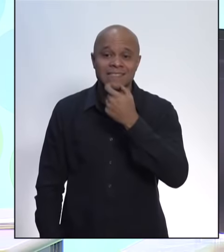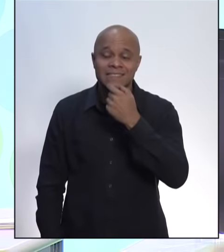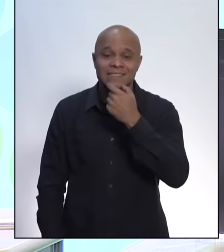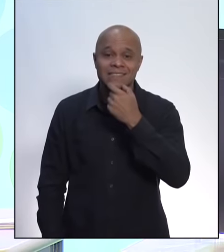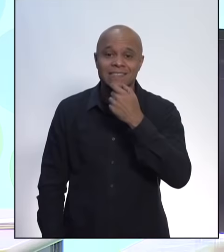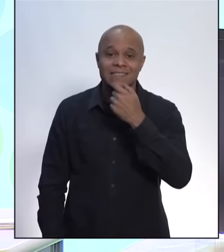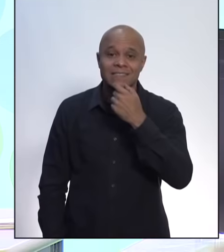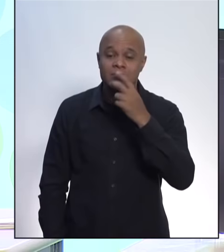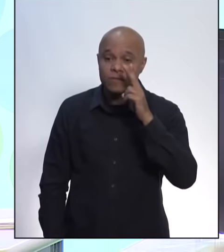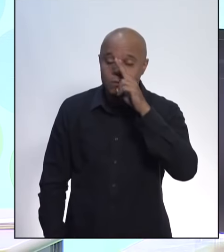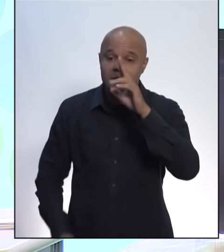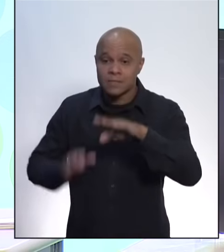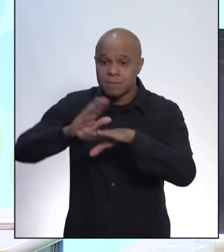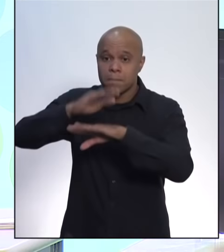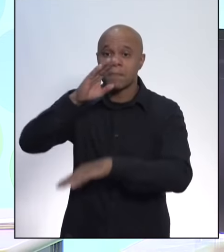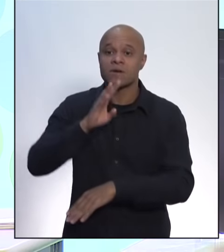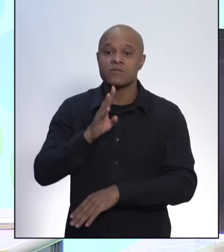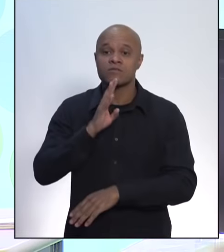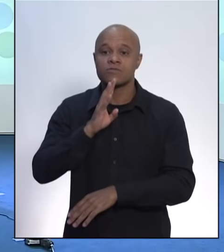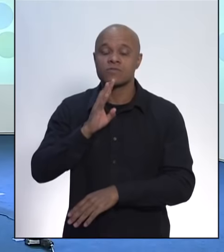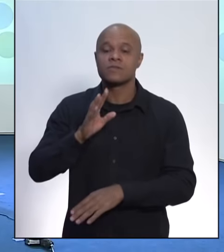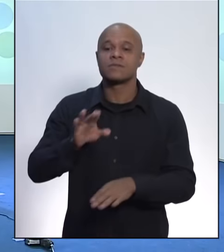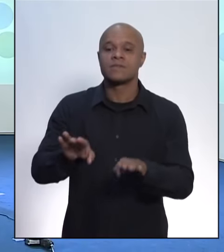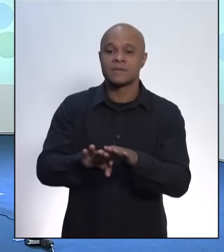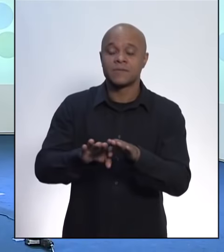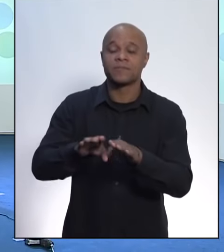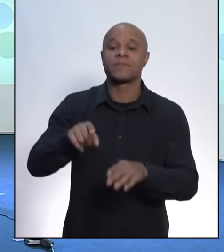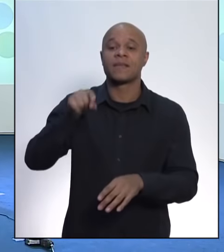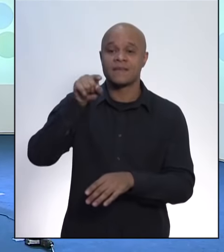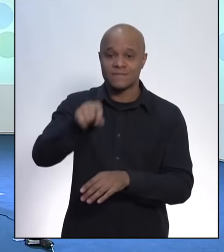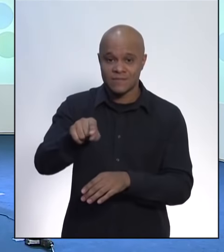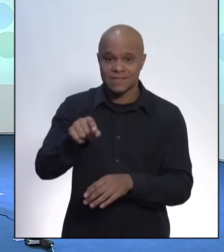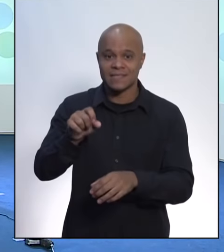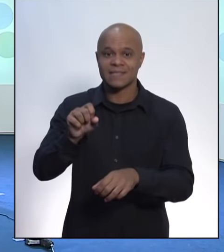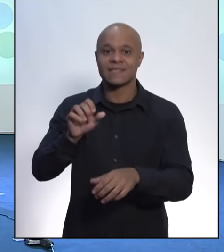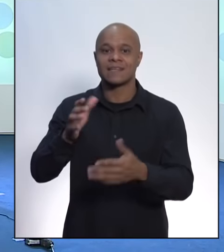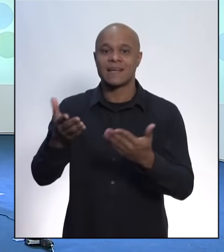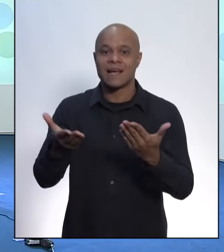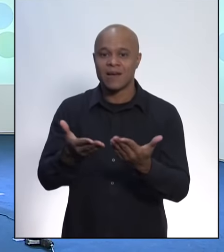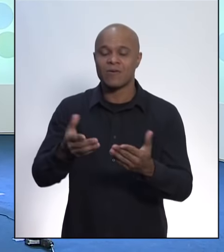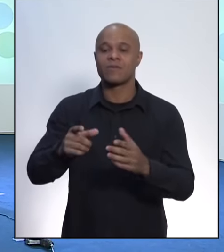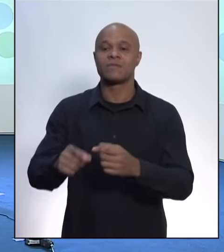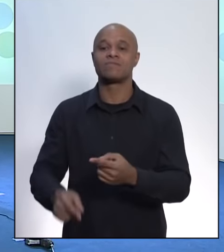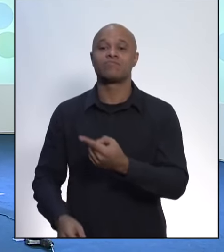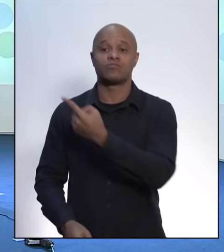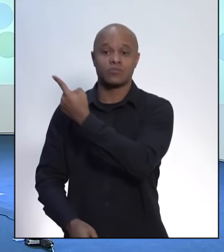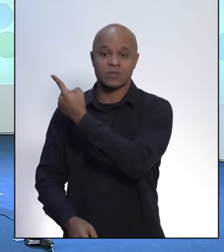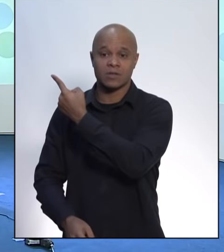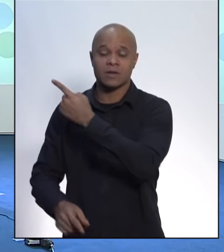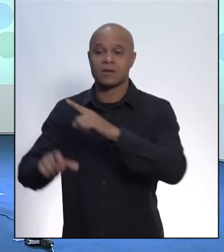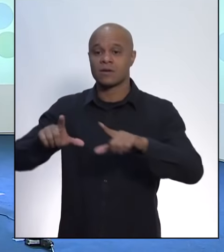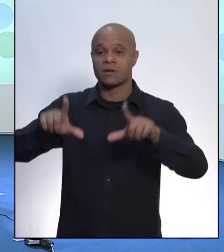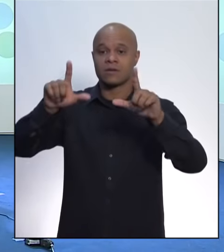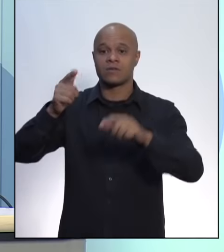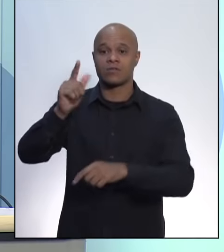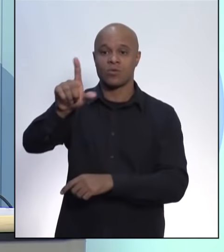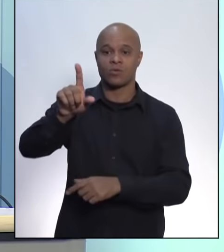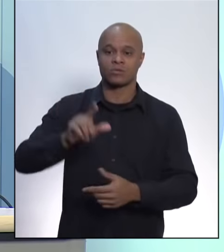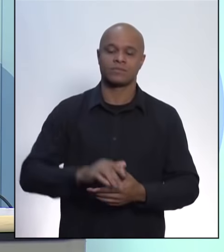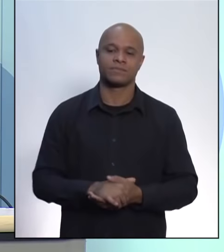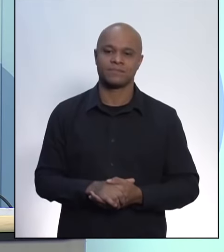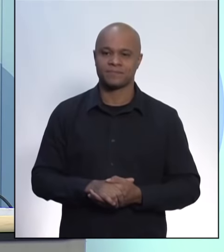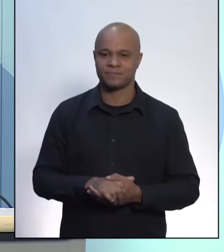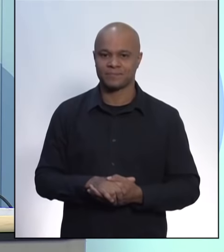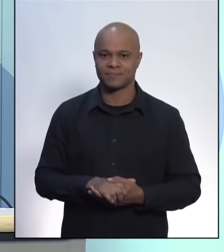fortalecer esse conhecimento de vocês tá então enquanto vocês vão respondendo eu vou para o próximo slide teacher justiça realmente